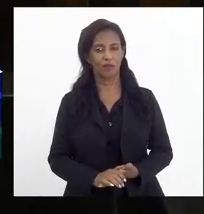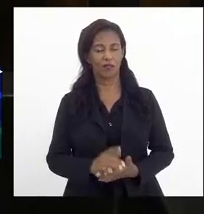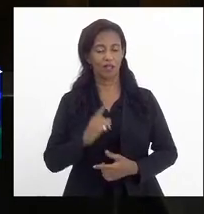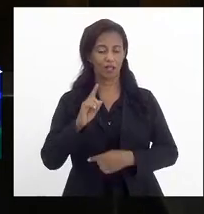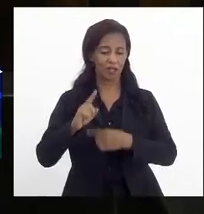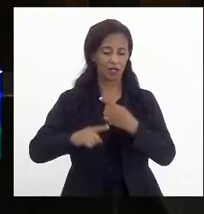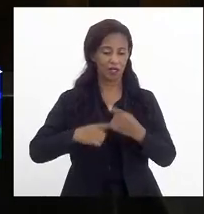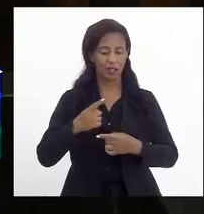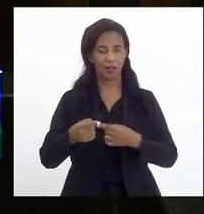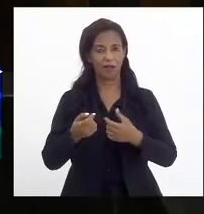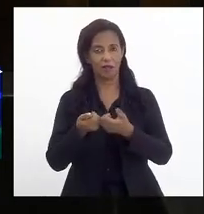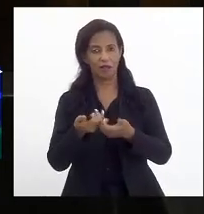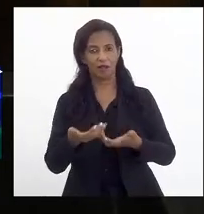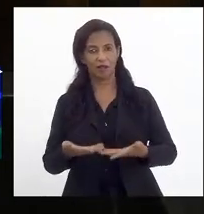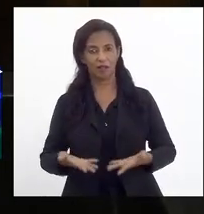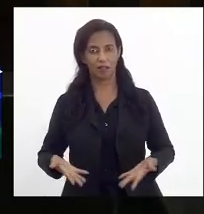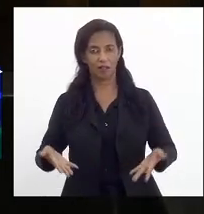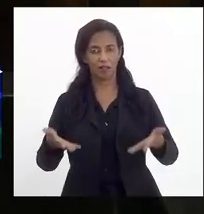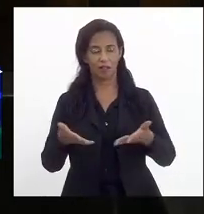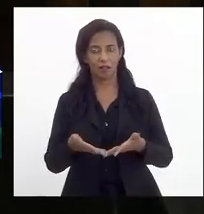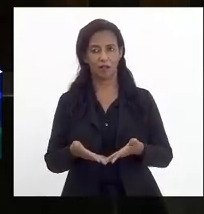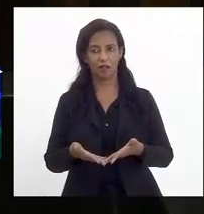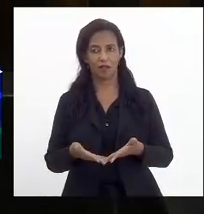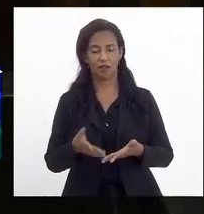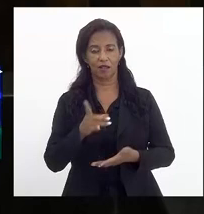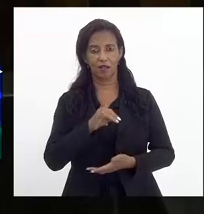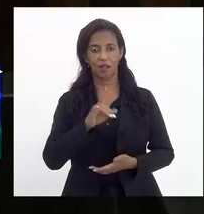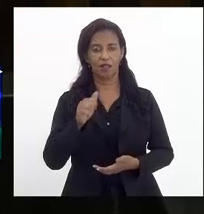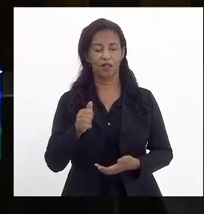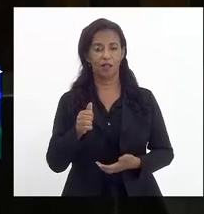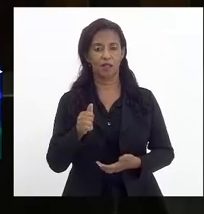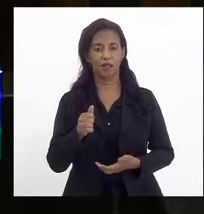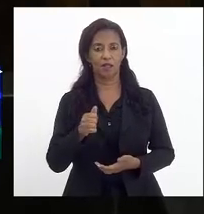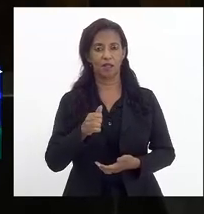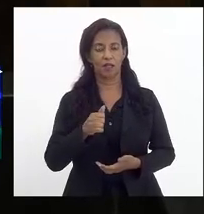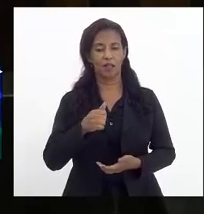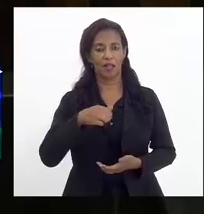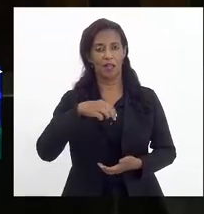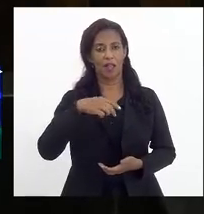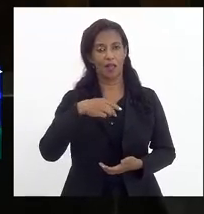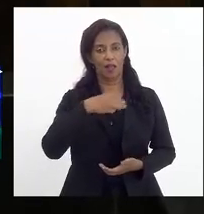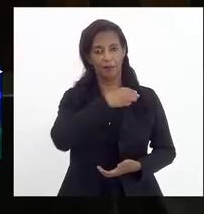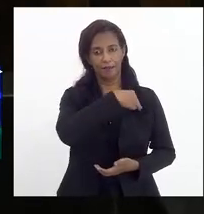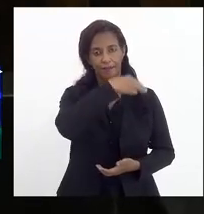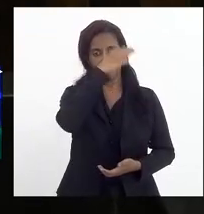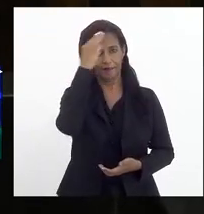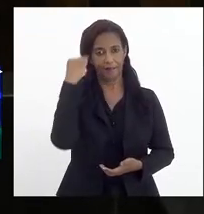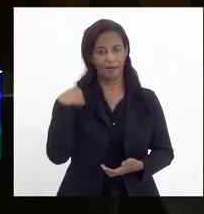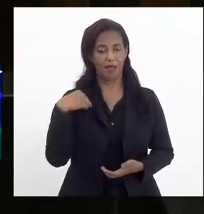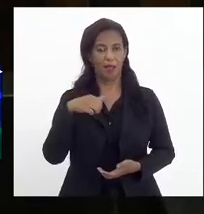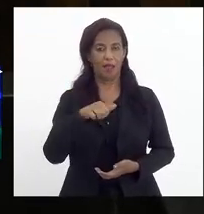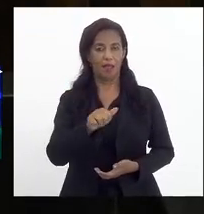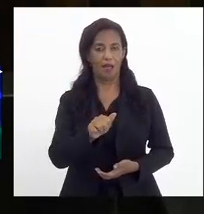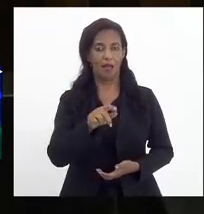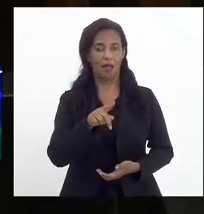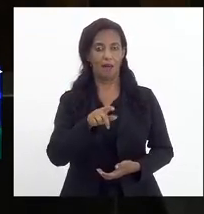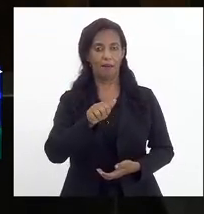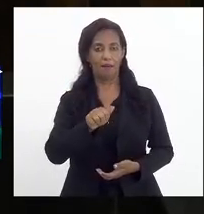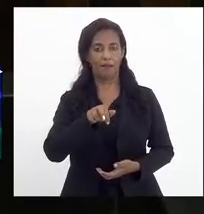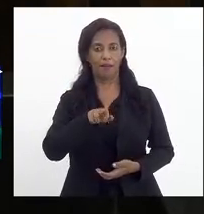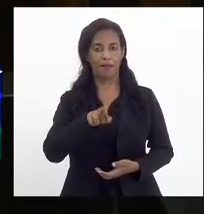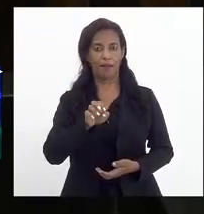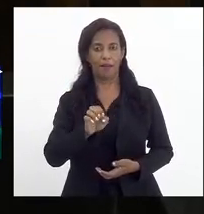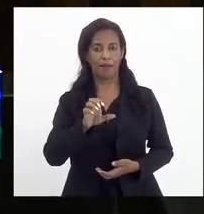celebrarmos a data de homenagem à Padroeira do Brasil Nossa Senhora